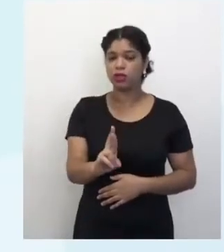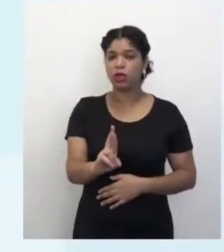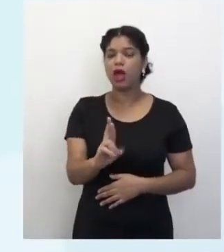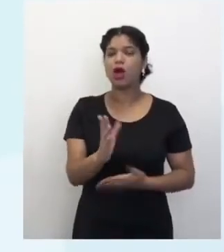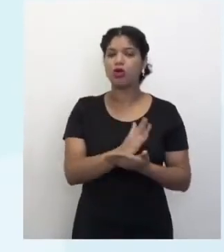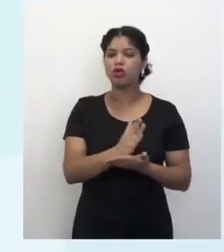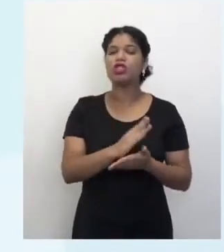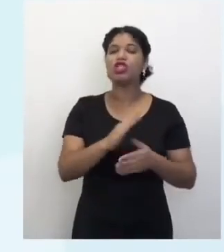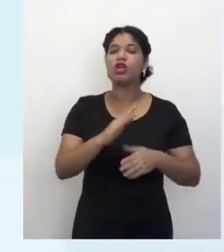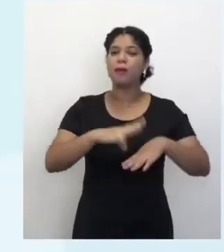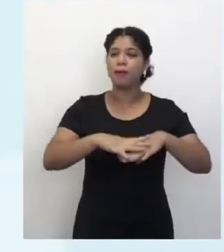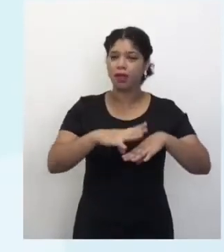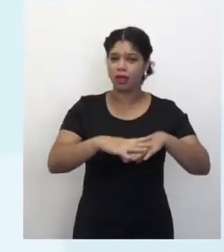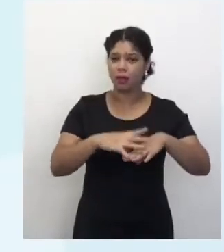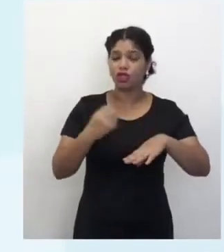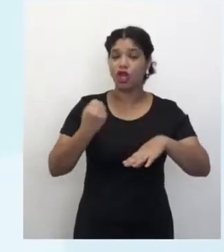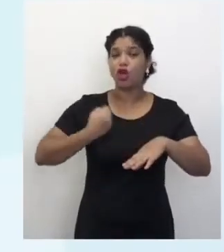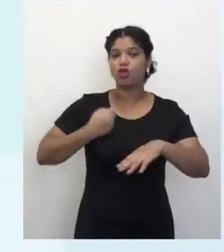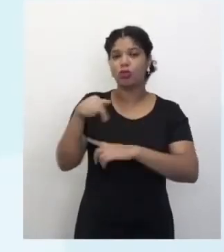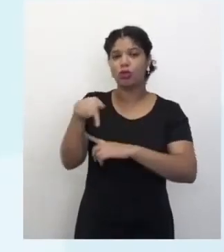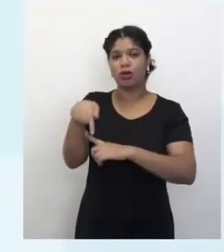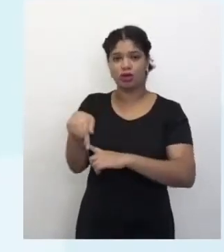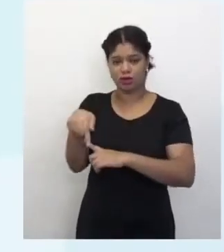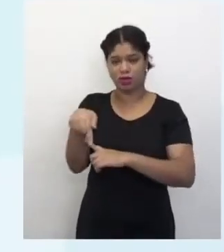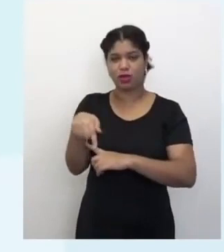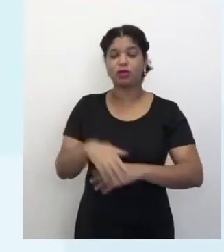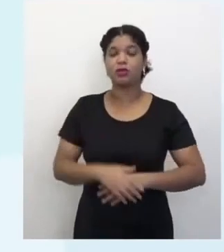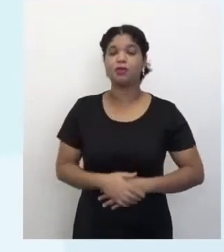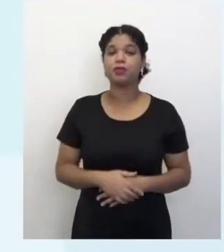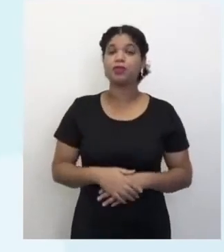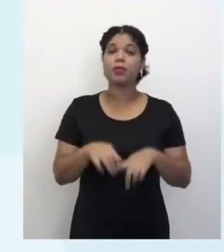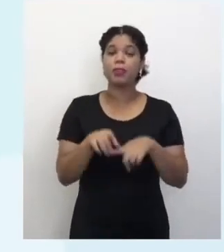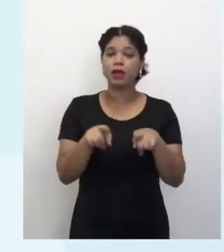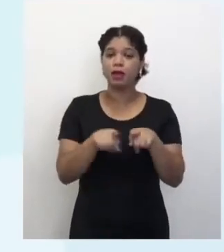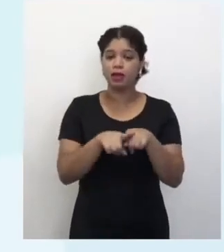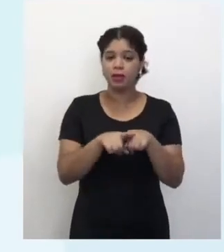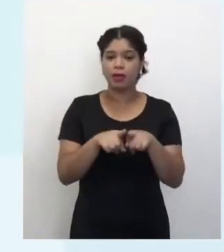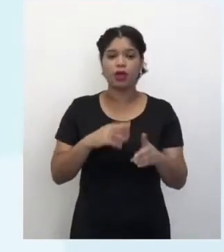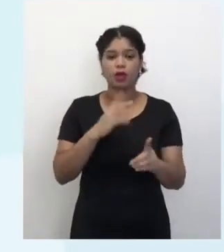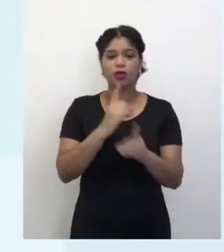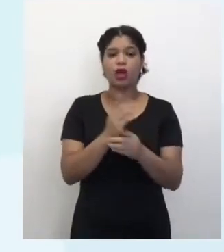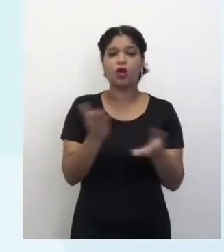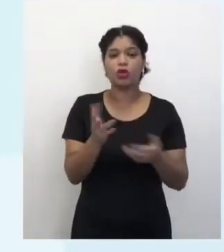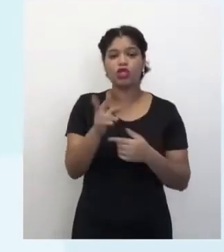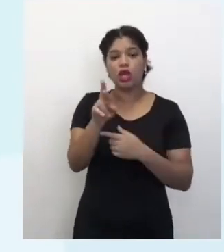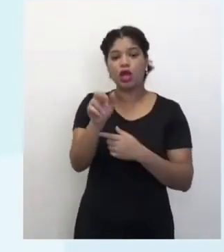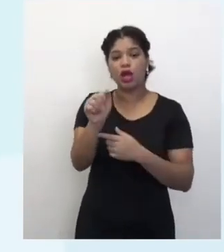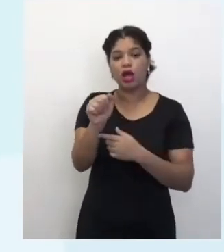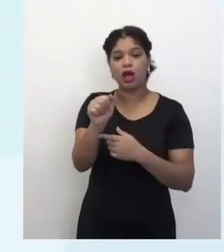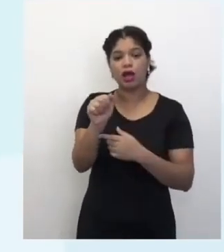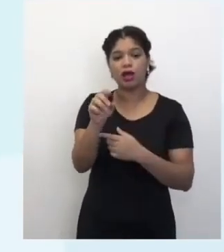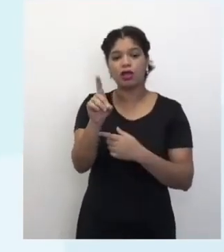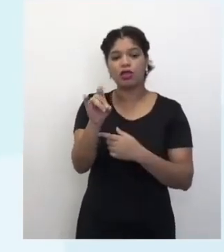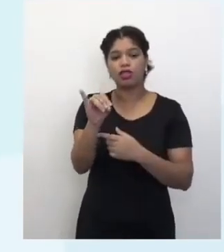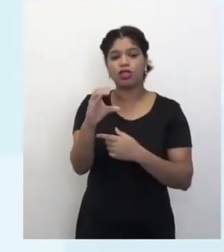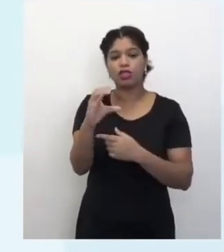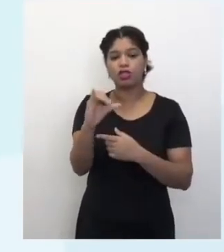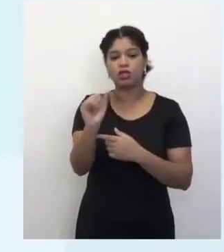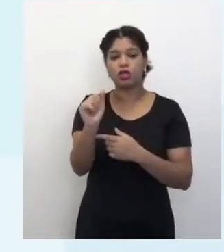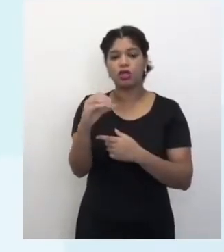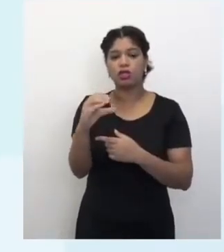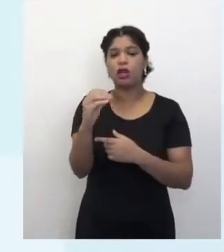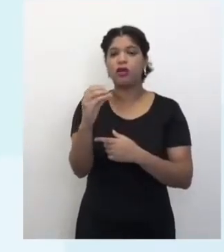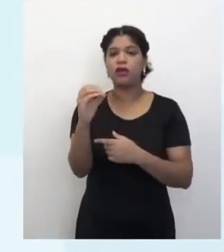as operações com números racionais. E mais especificamente, a gente vai falar das radiciações hoje, tá? Radiciação é a nossa